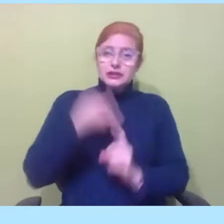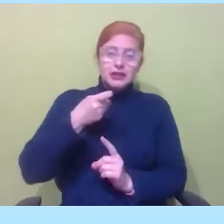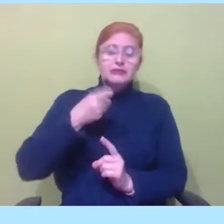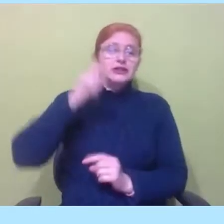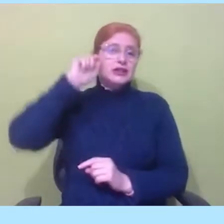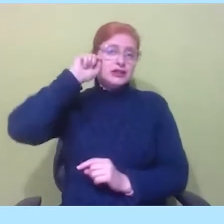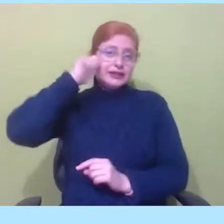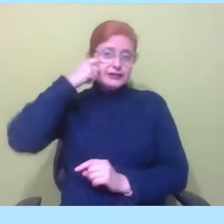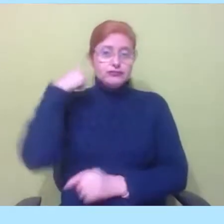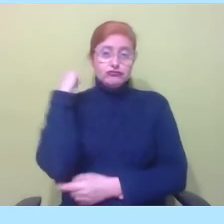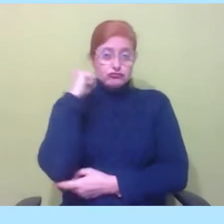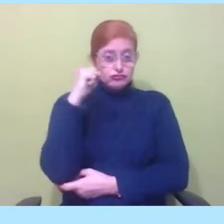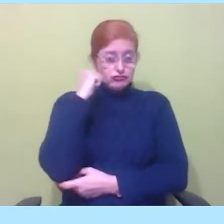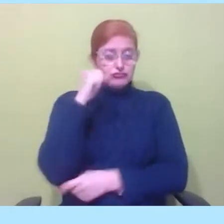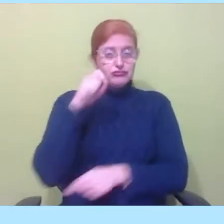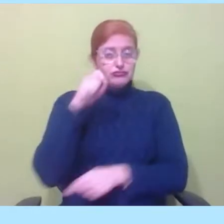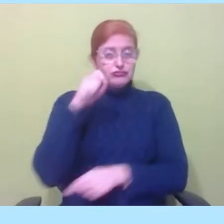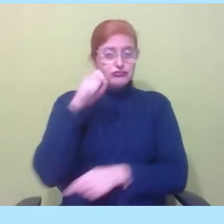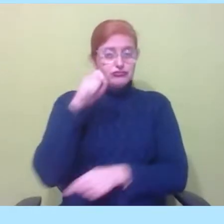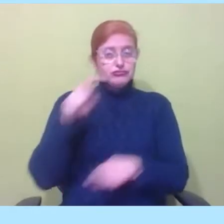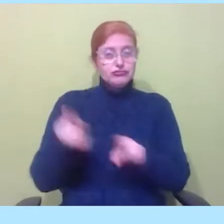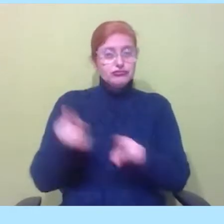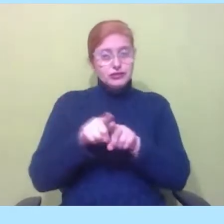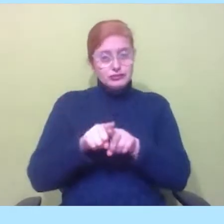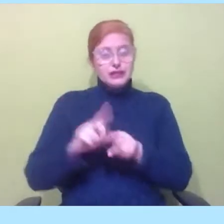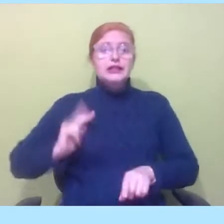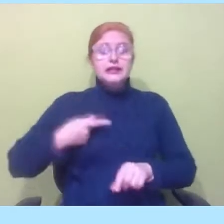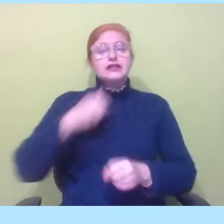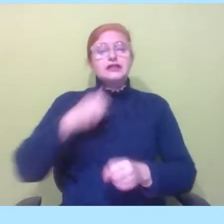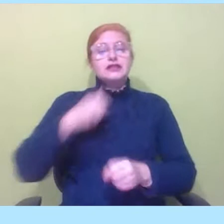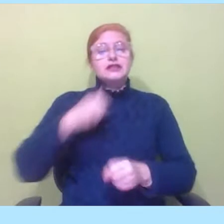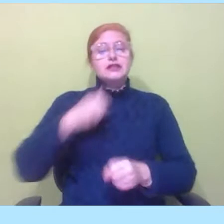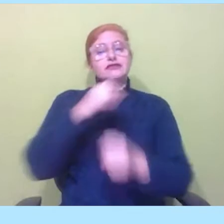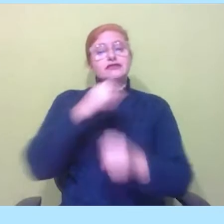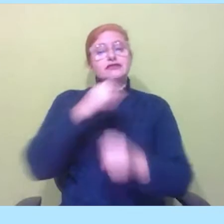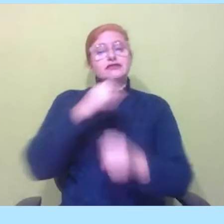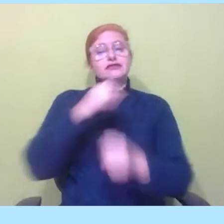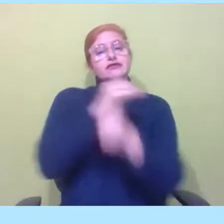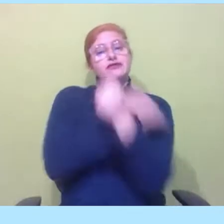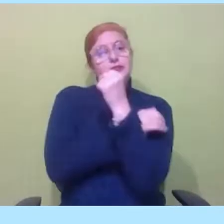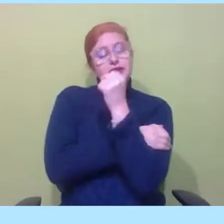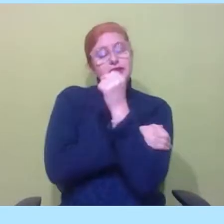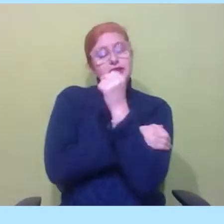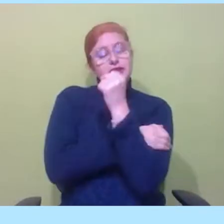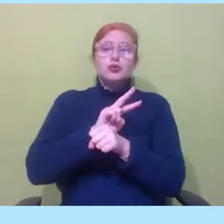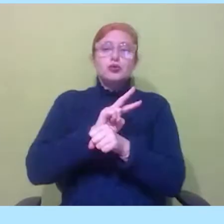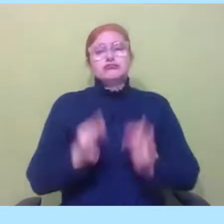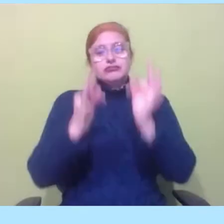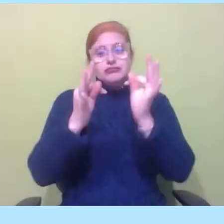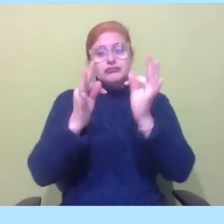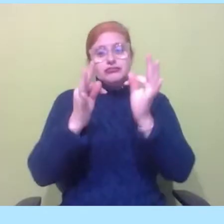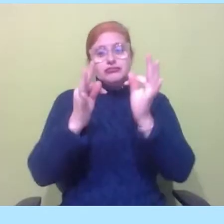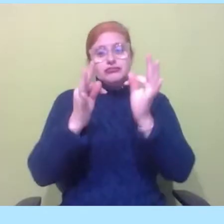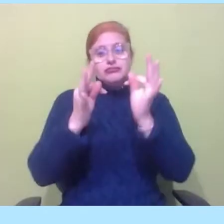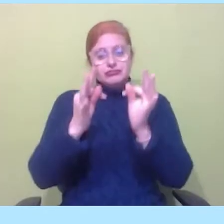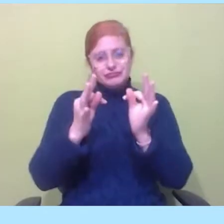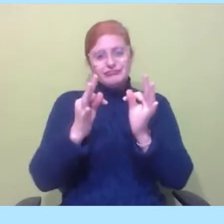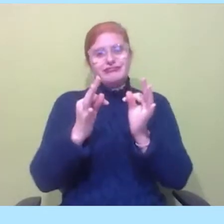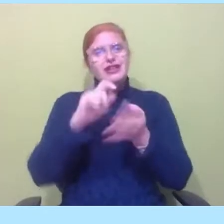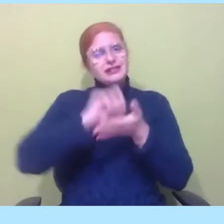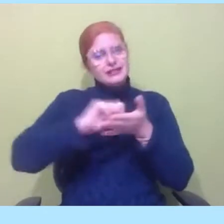rede transfeminista de cuidados digitais. Ela diz, escreve e pensa em Creative